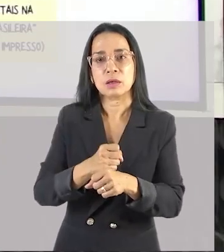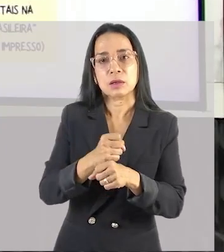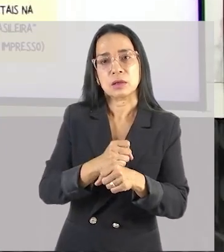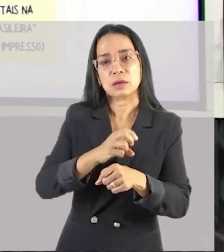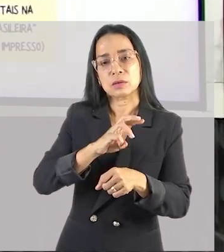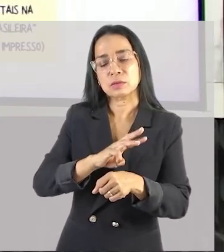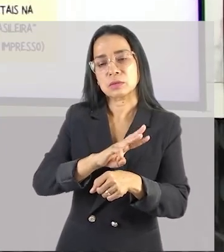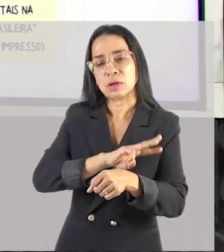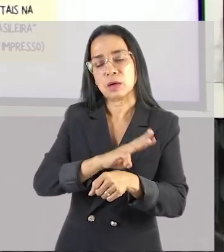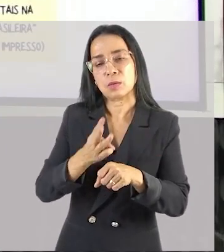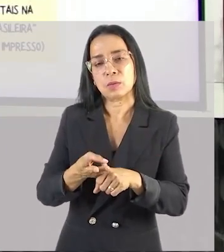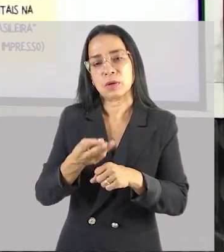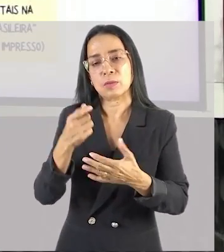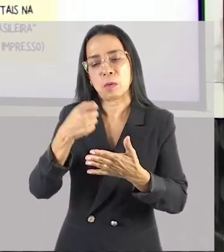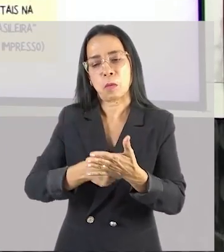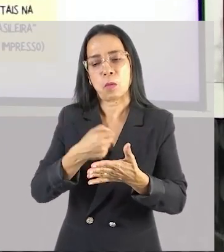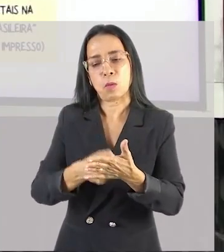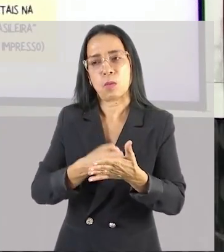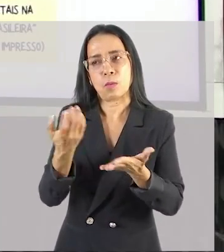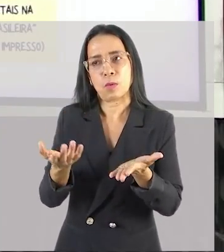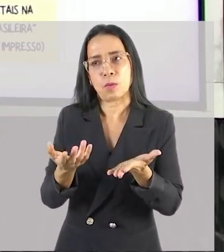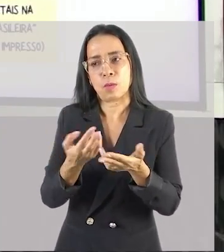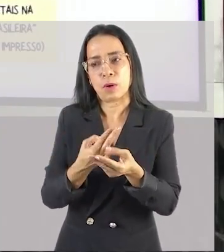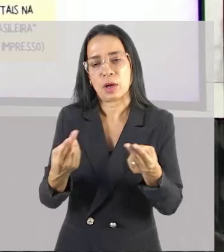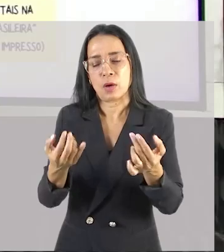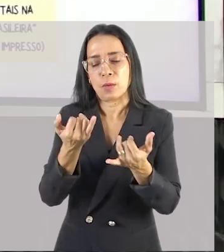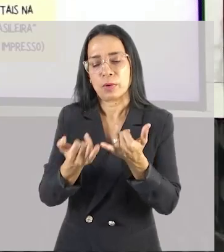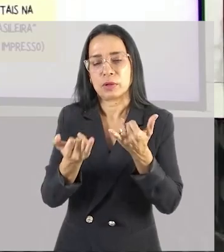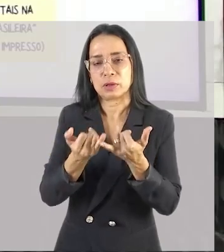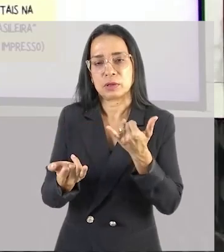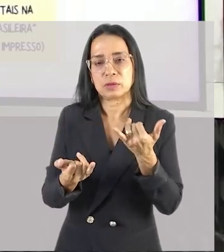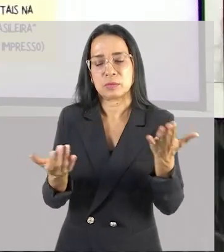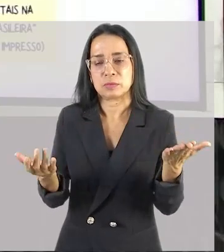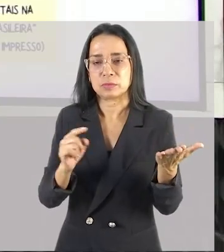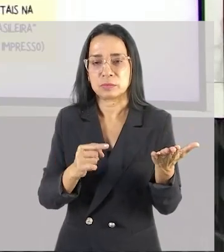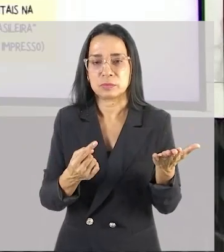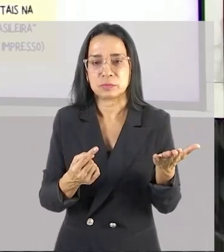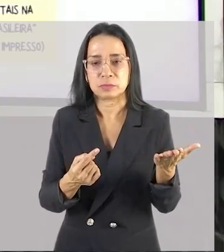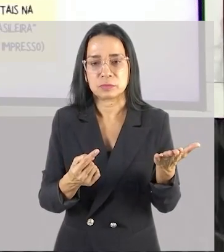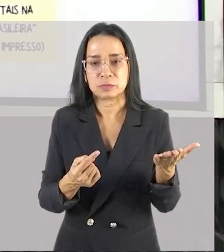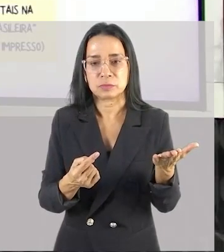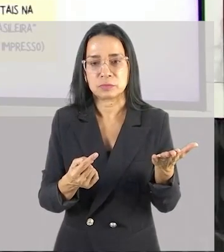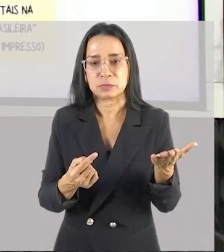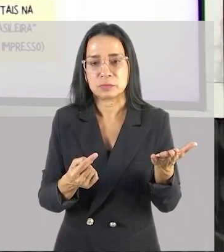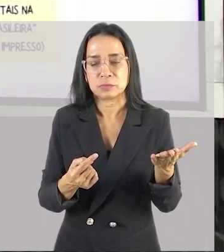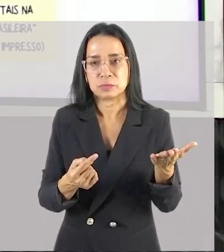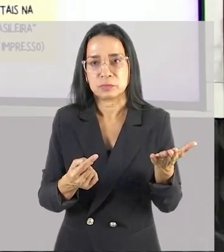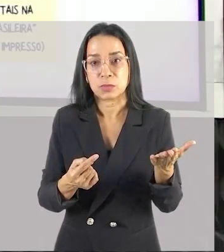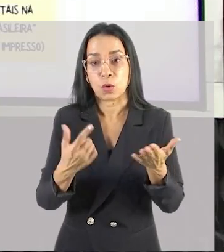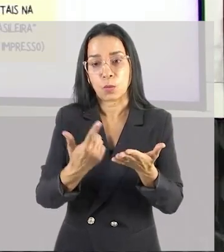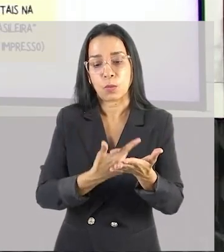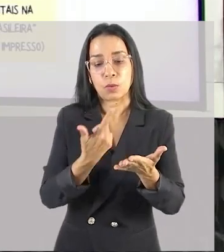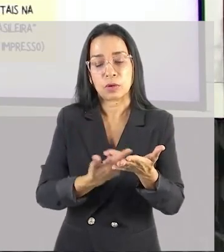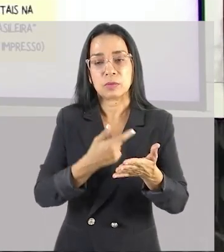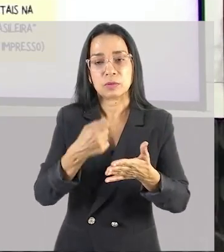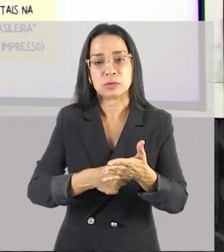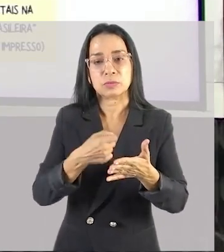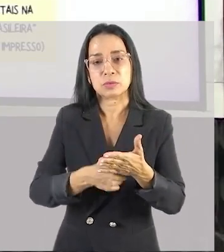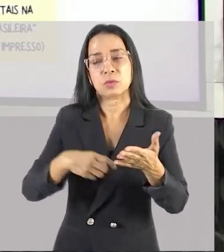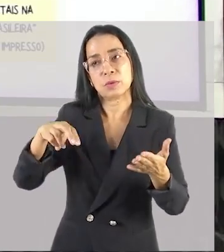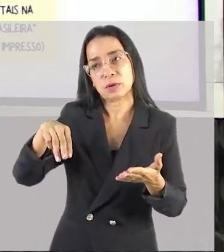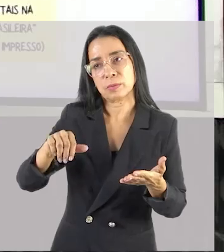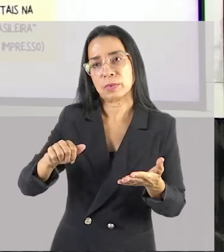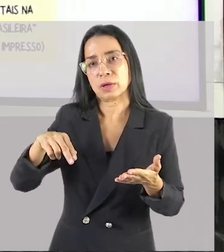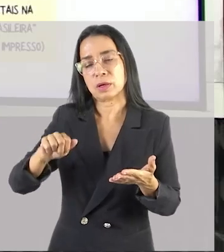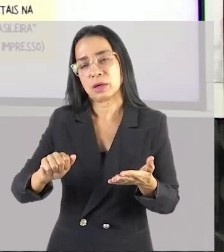a UEMA cobrou algo parecido, né, a diferença de um Brasil com B maiúsculo, visto que a obra que eles tinham cobrado era